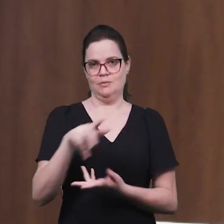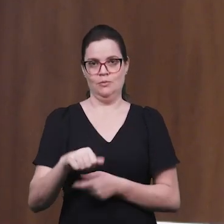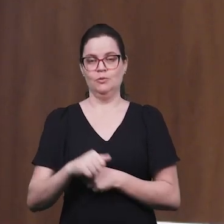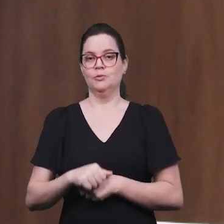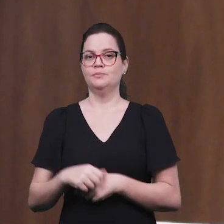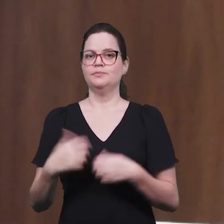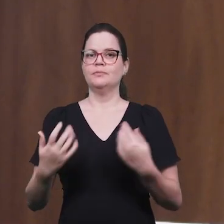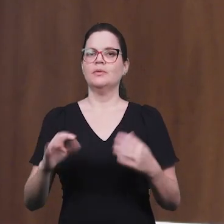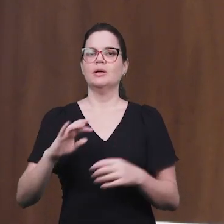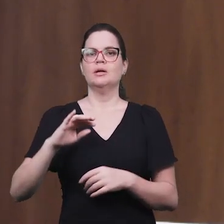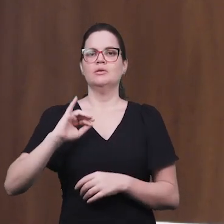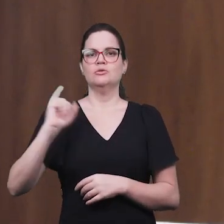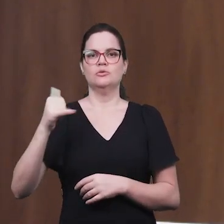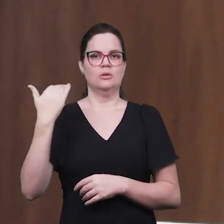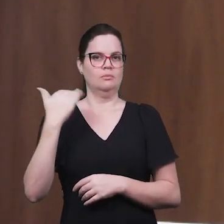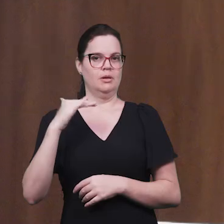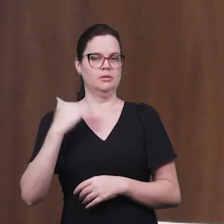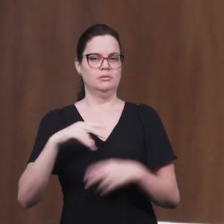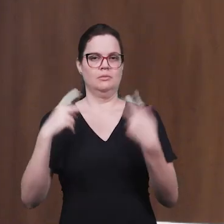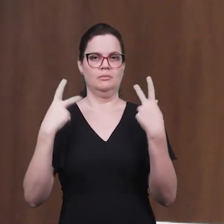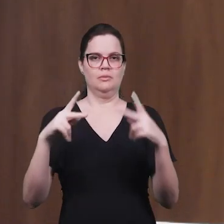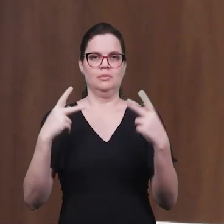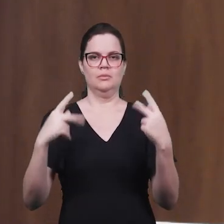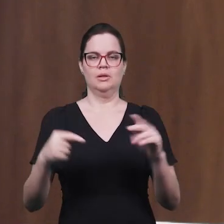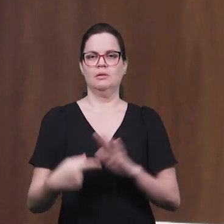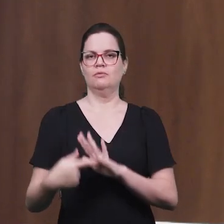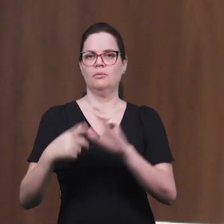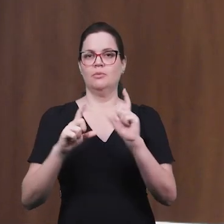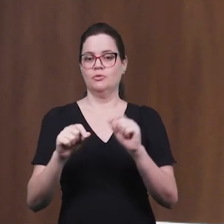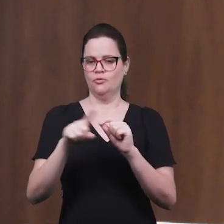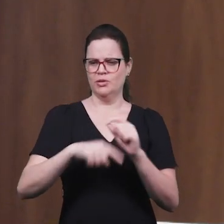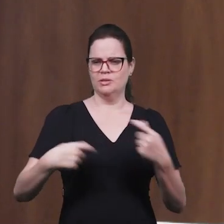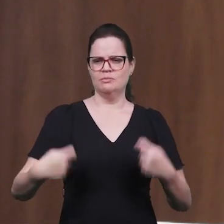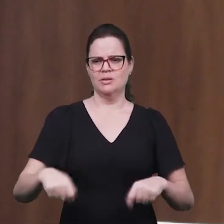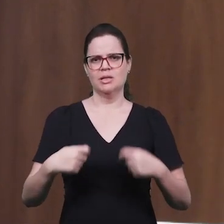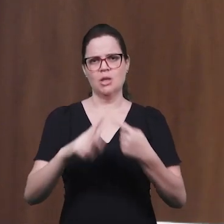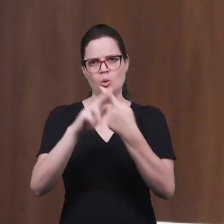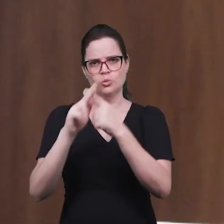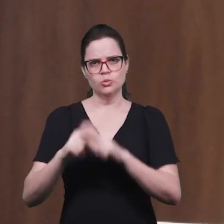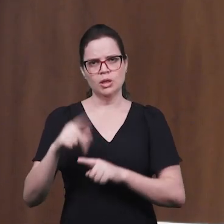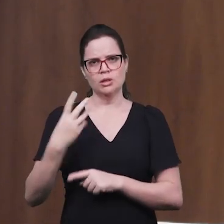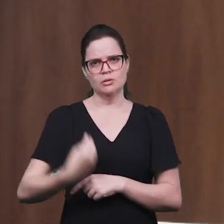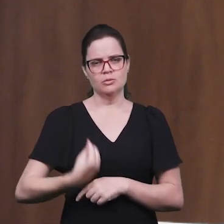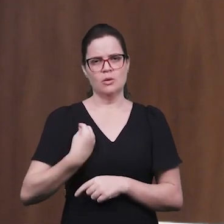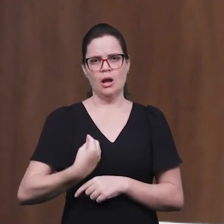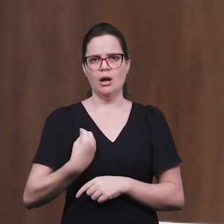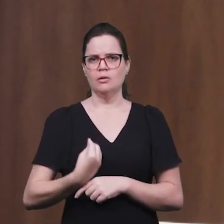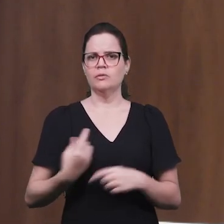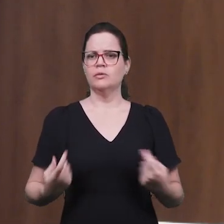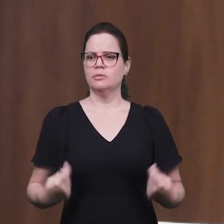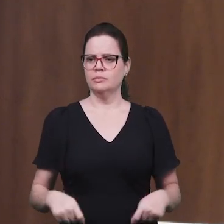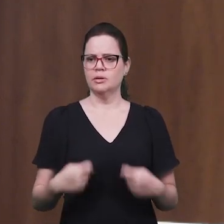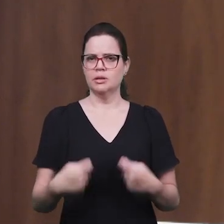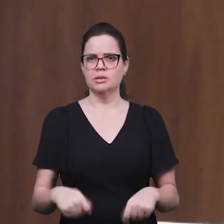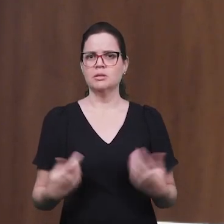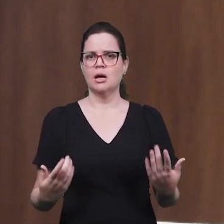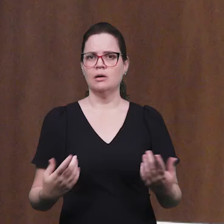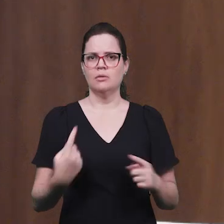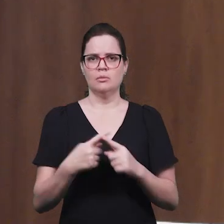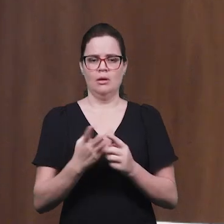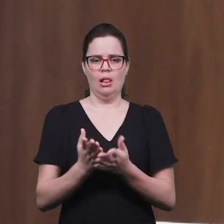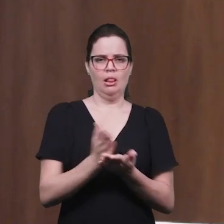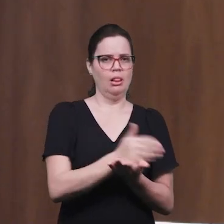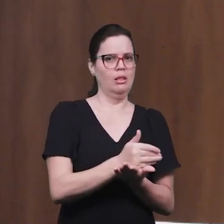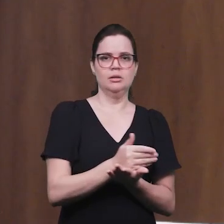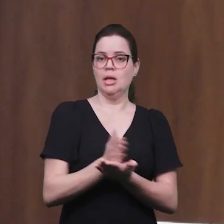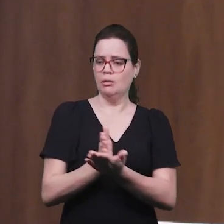caminhos que João pregava, Endireitai os caminhos, as veredas. Ele dizia aos homens que alinhassem os caminhos